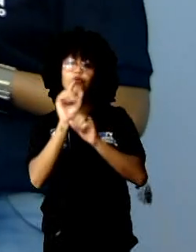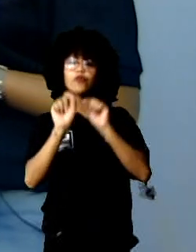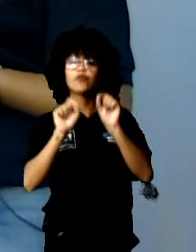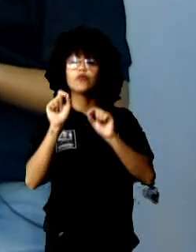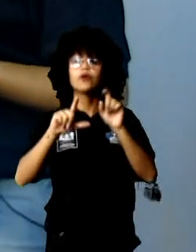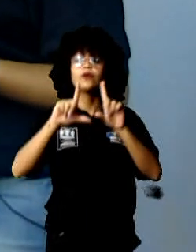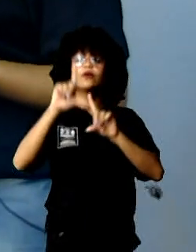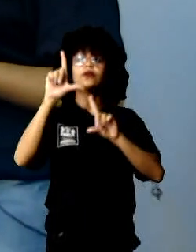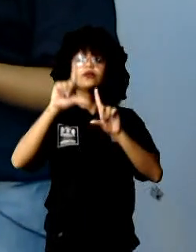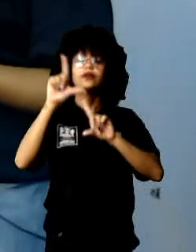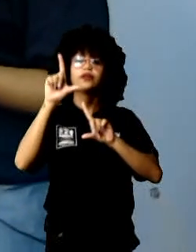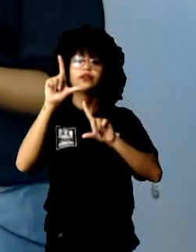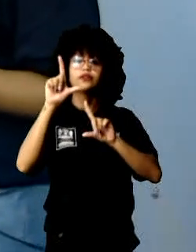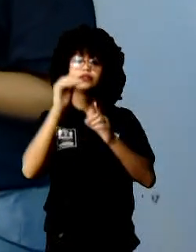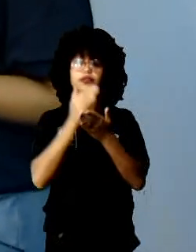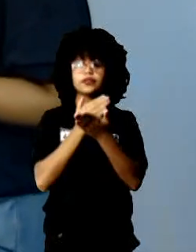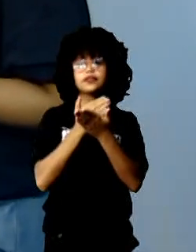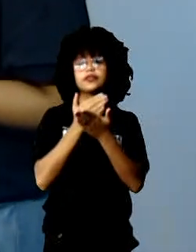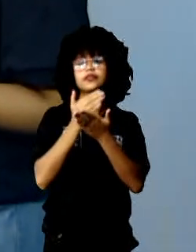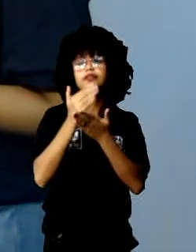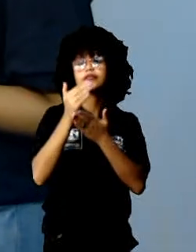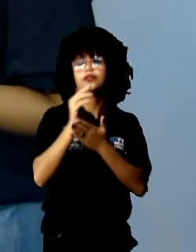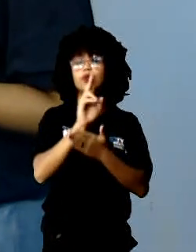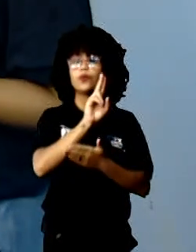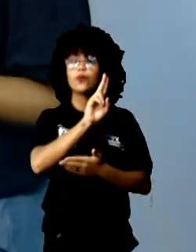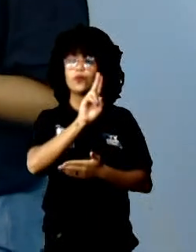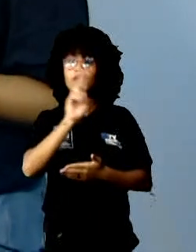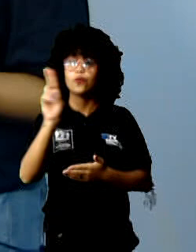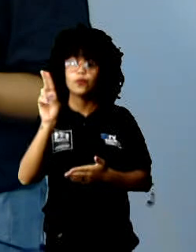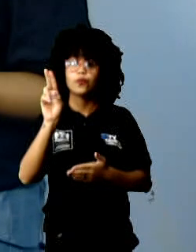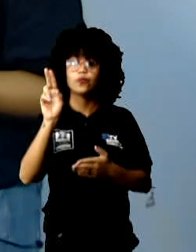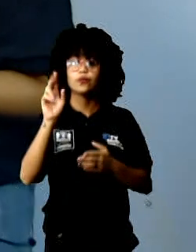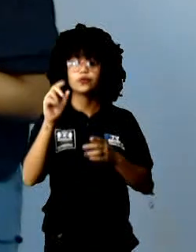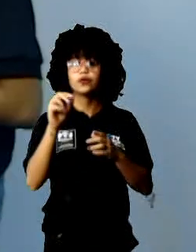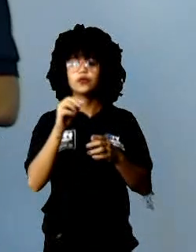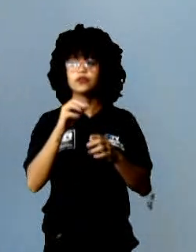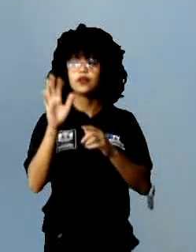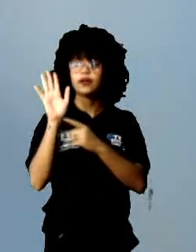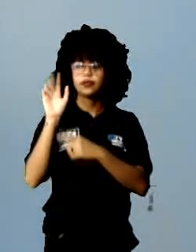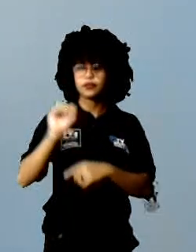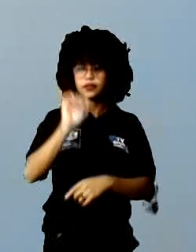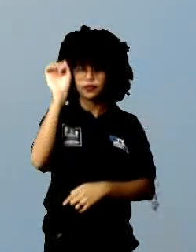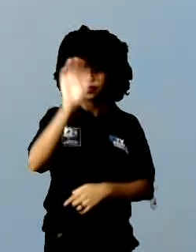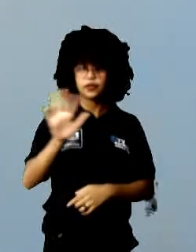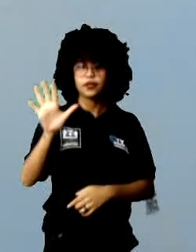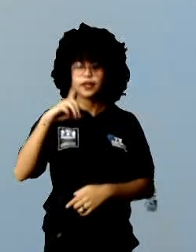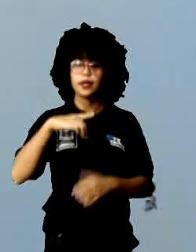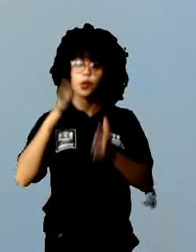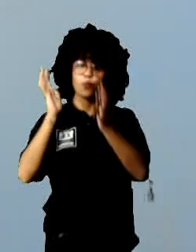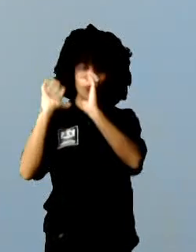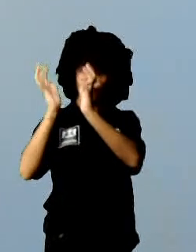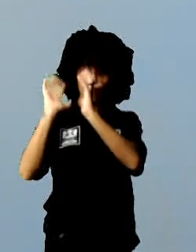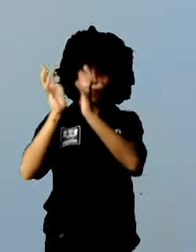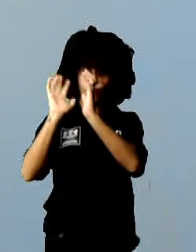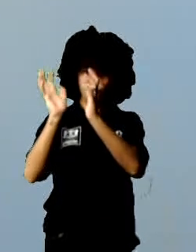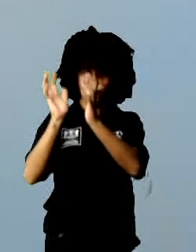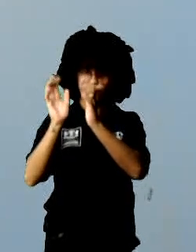letra inicia o nome das figuras eu tenho bola